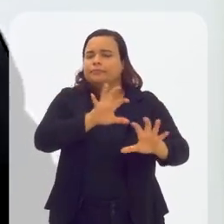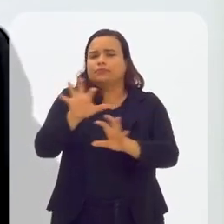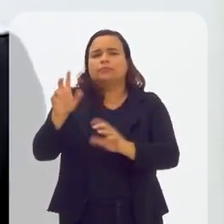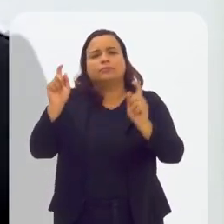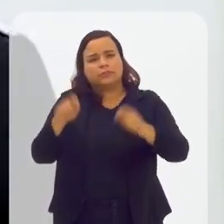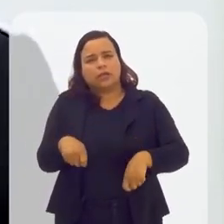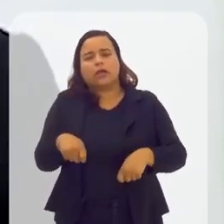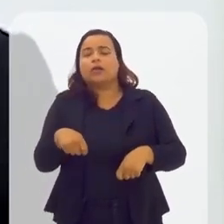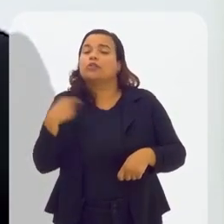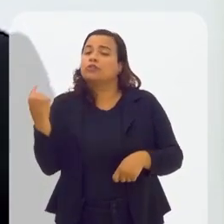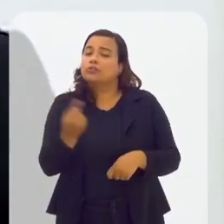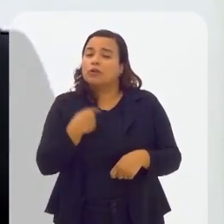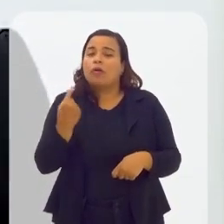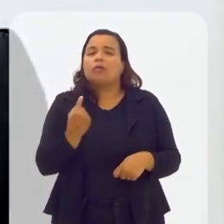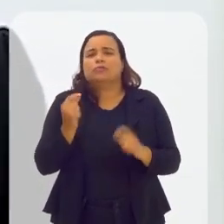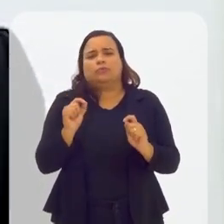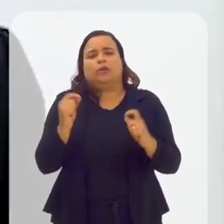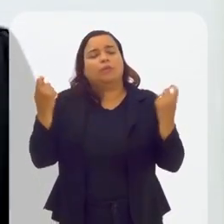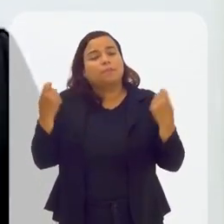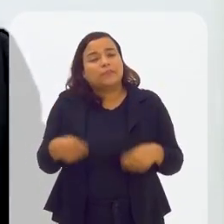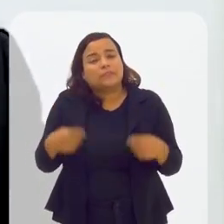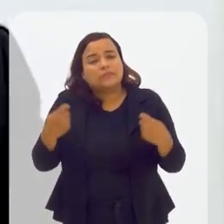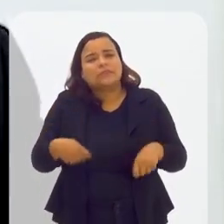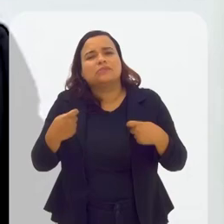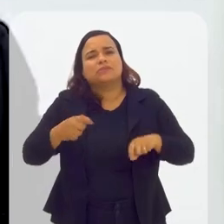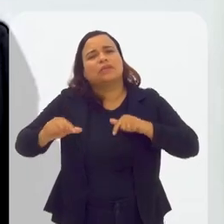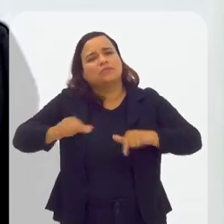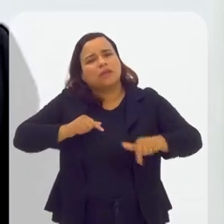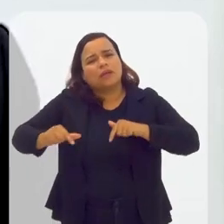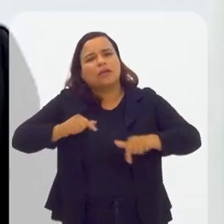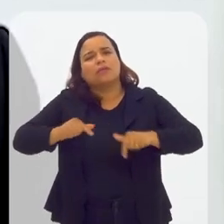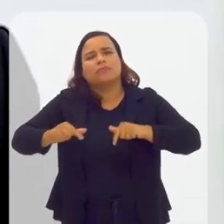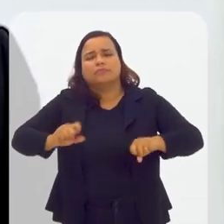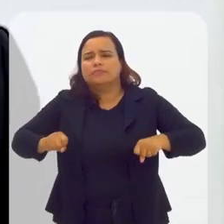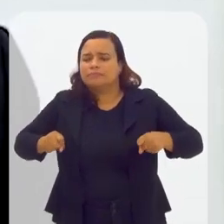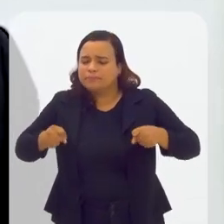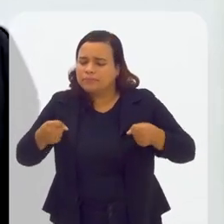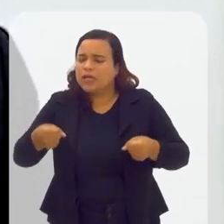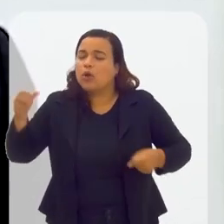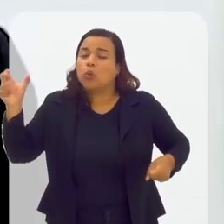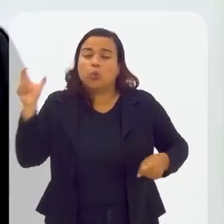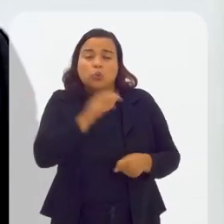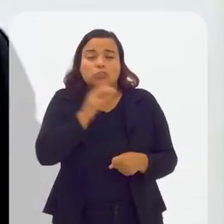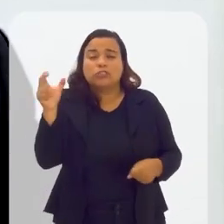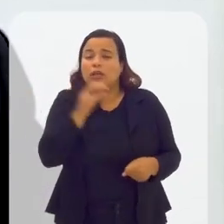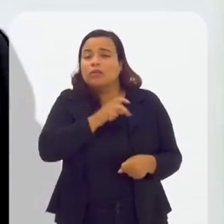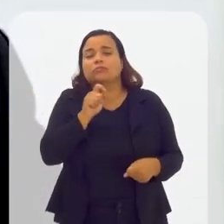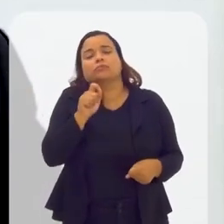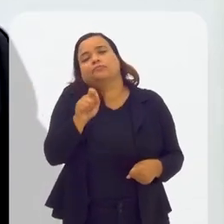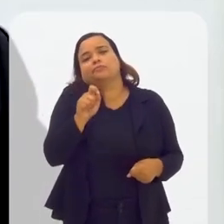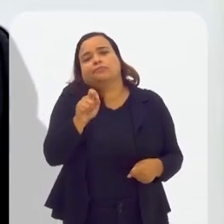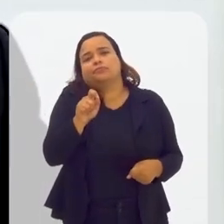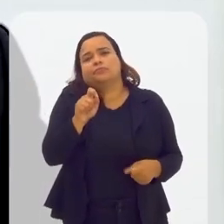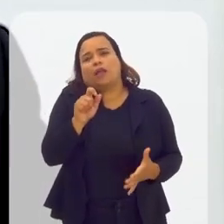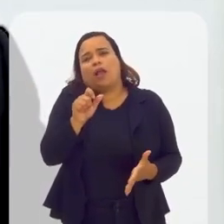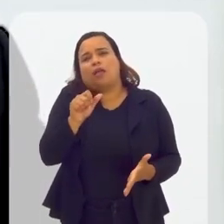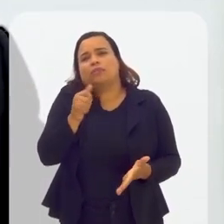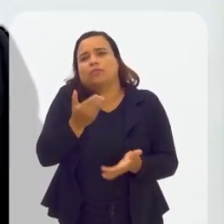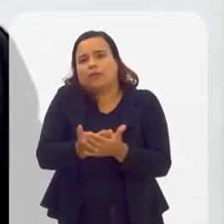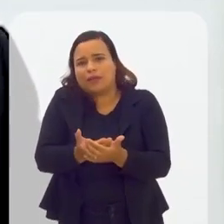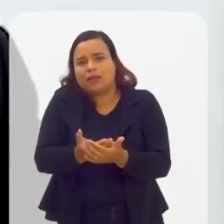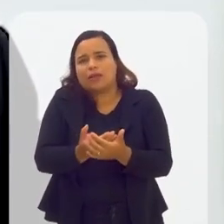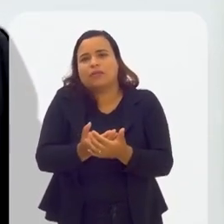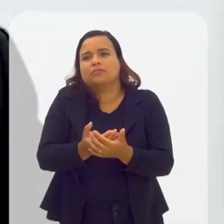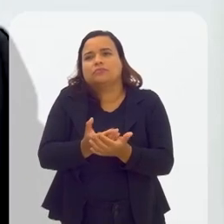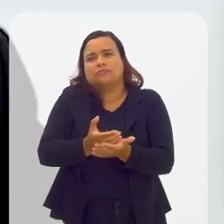inacreditável. Nós precisamos trabalhar para terminar com urgência. Até